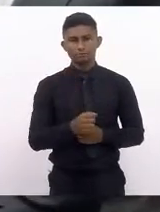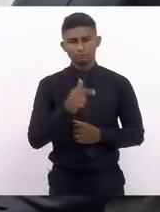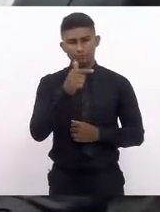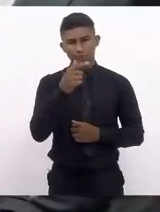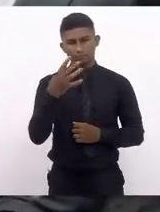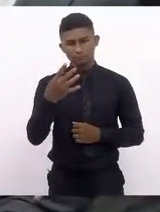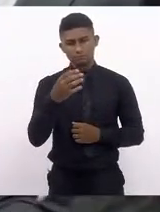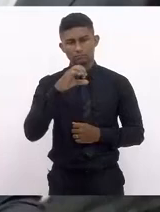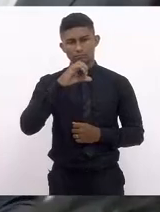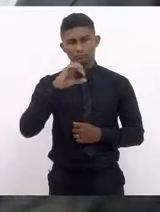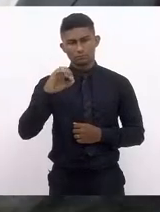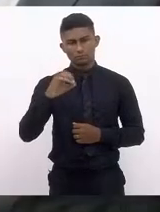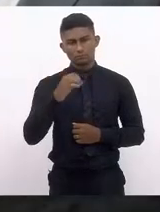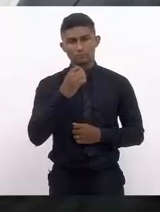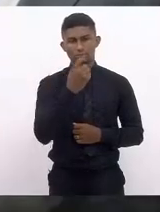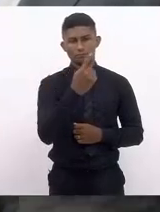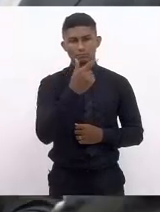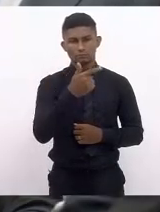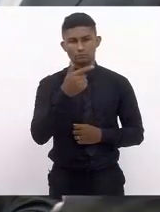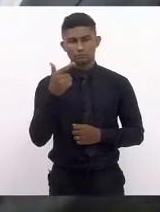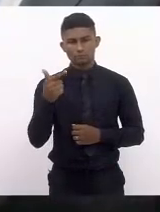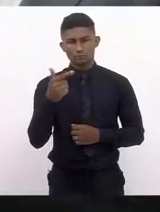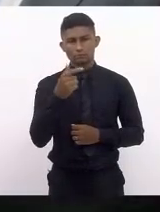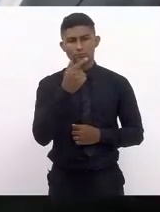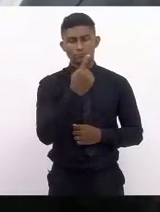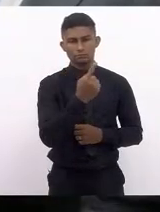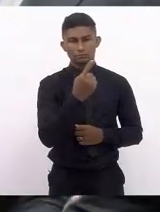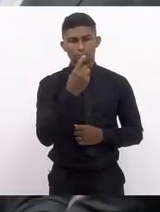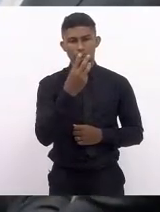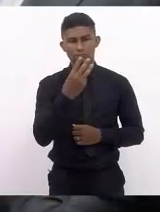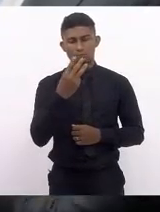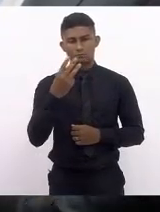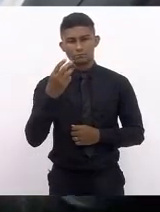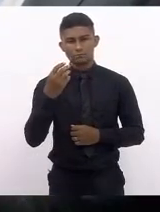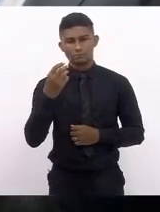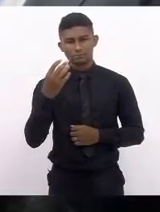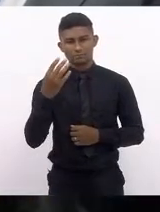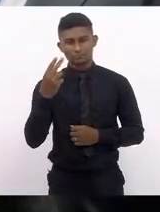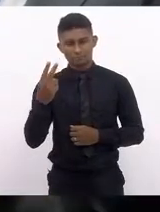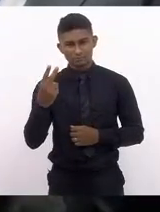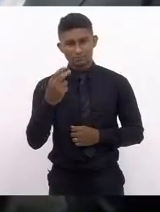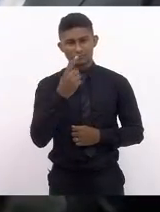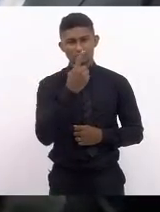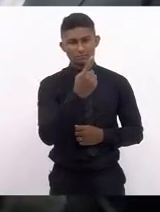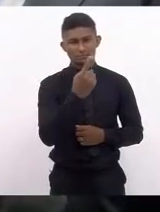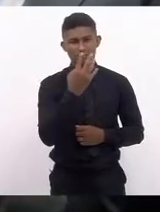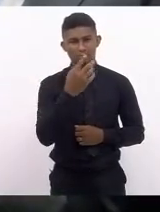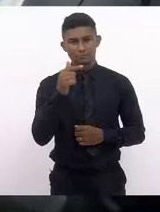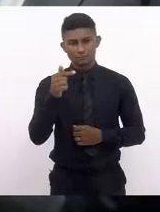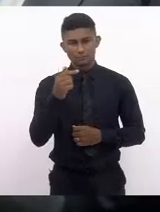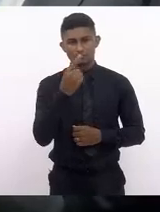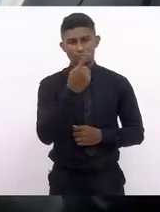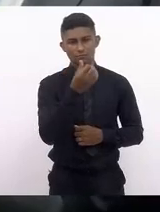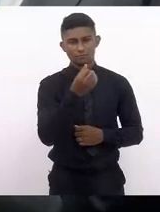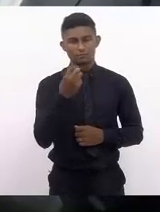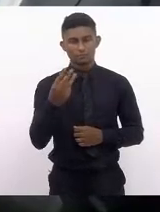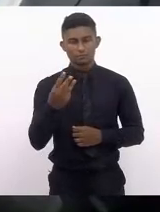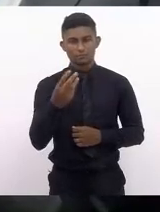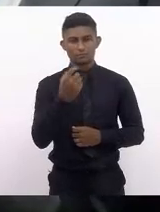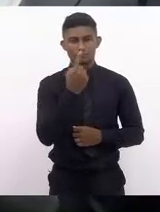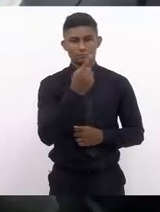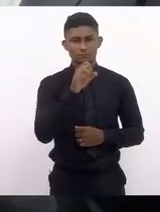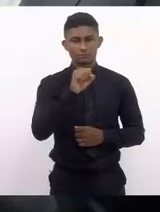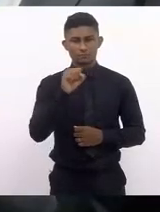1774 90 122/124 131 142 147 163